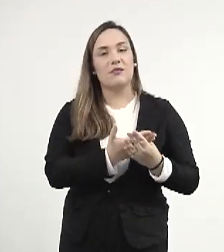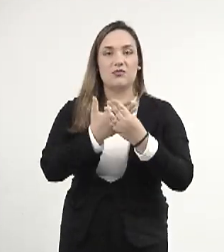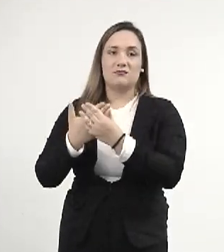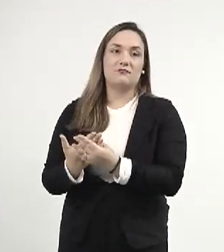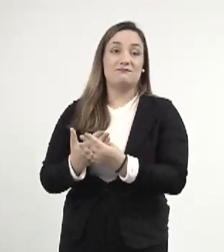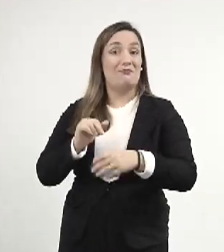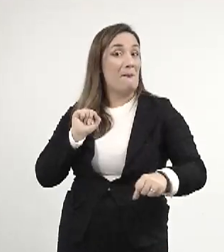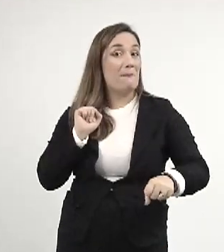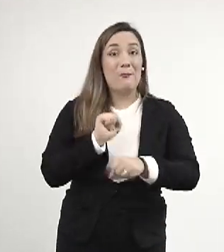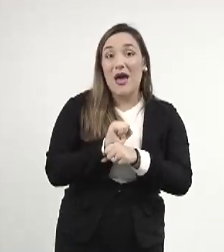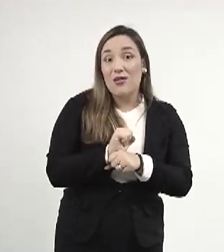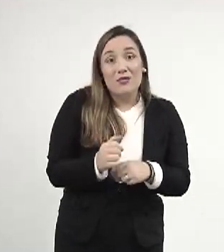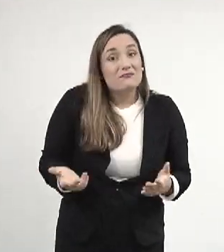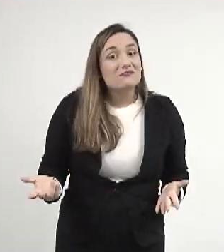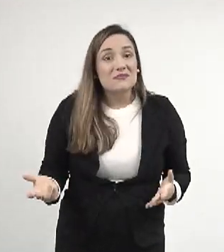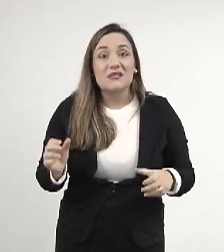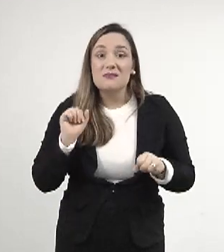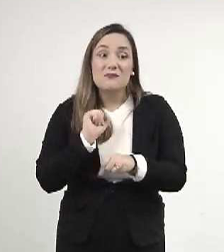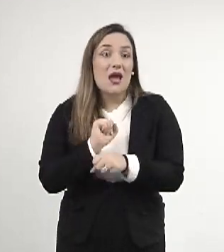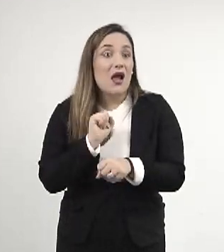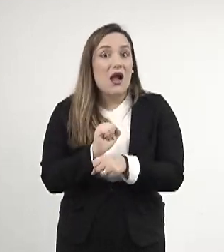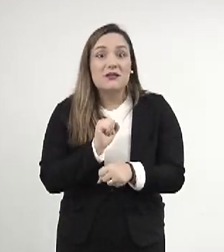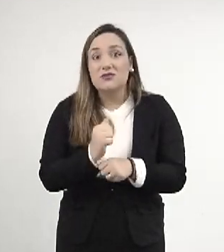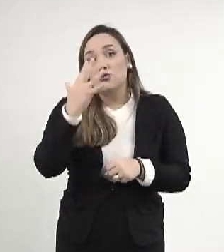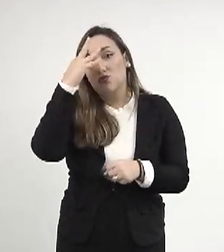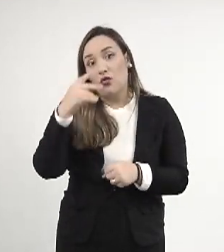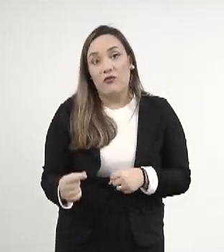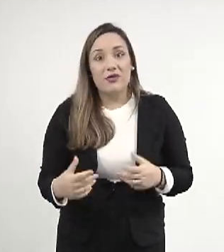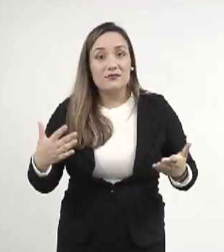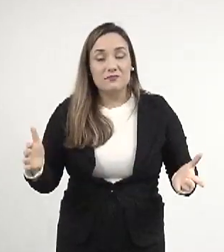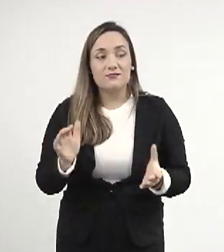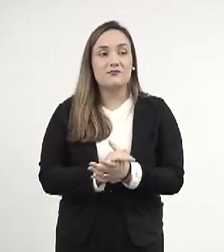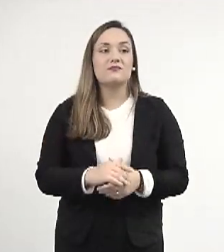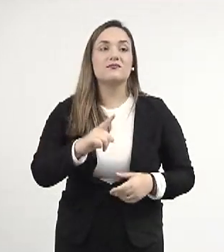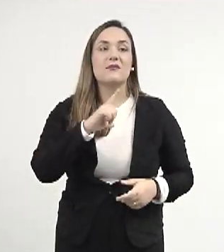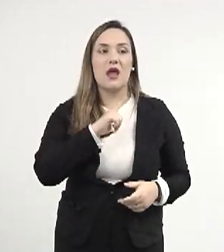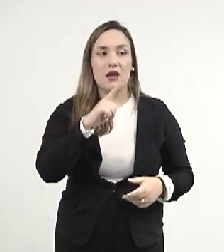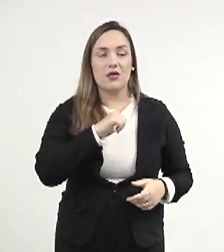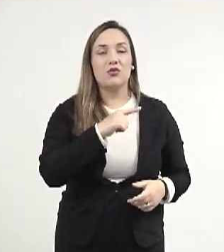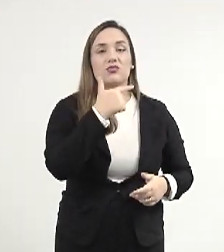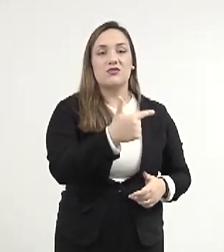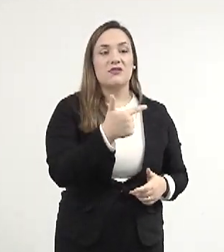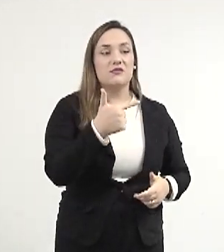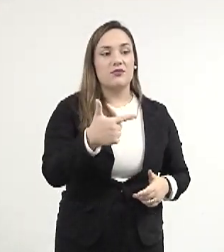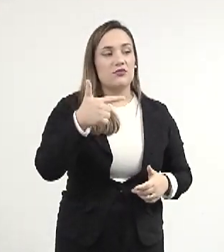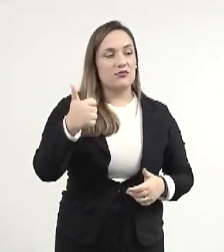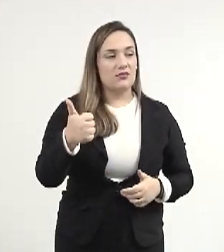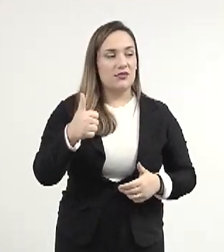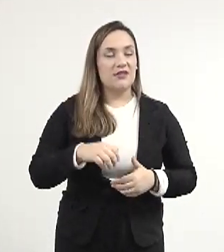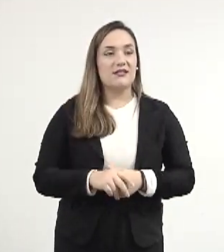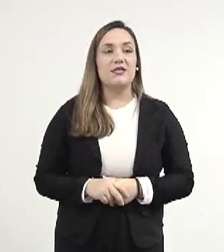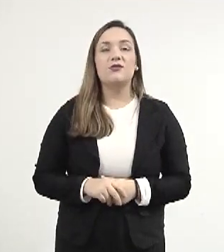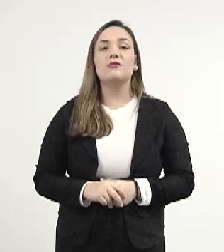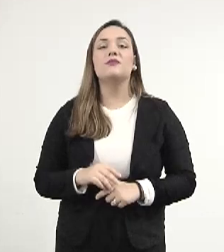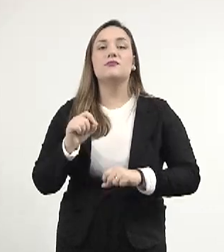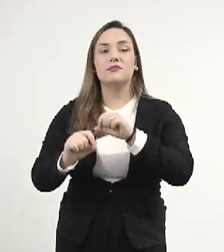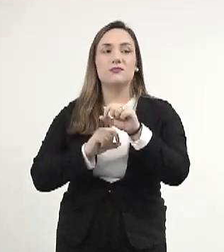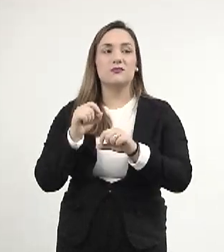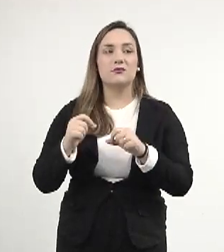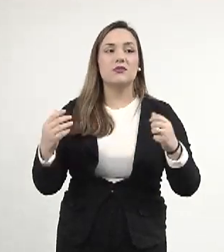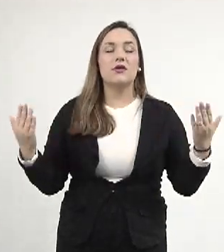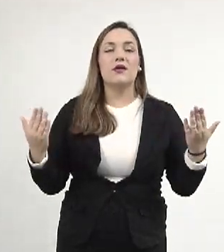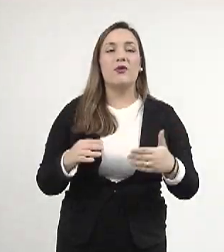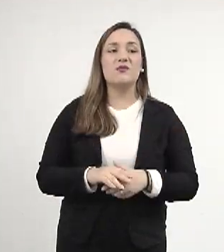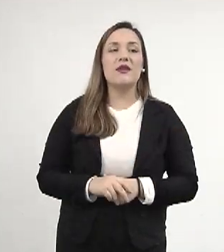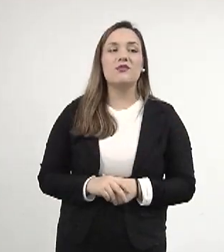estão parados. Temos ainda 221 inquéritos em tramitação, e